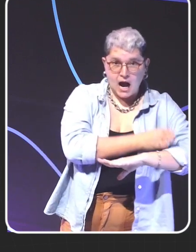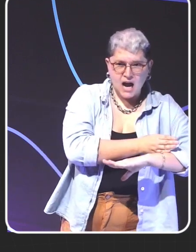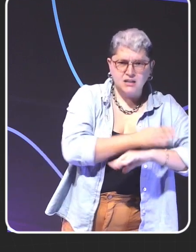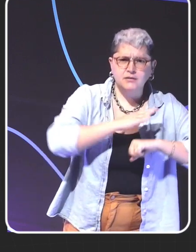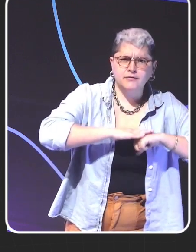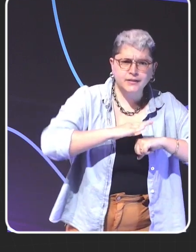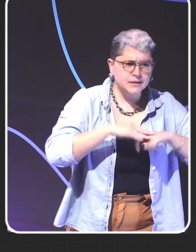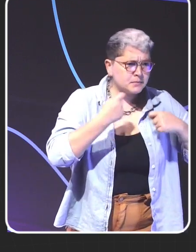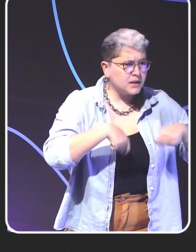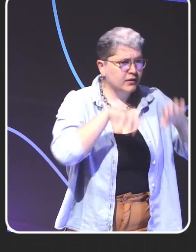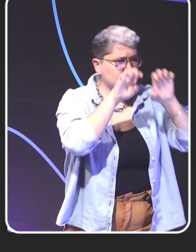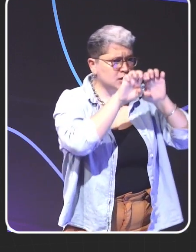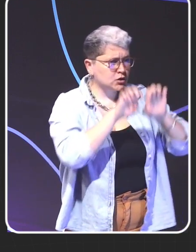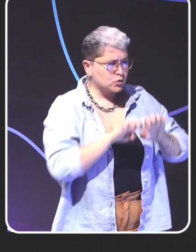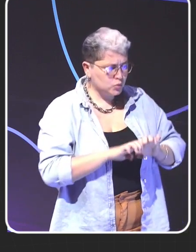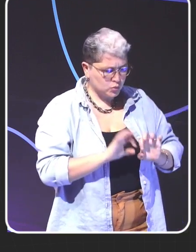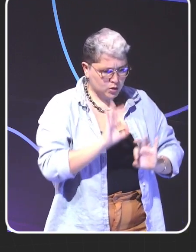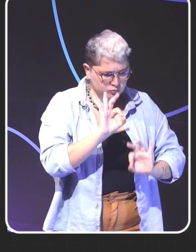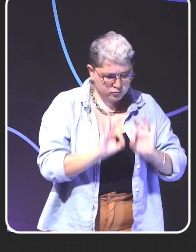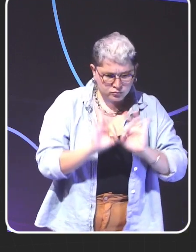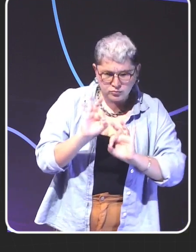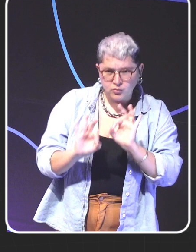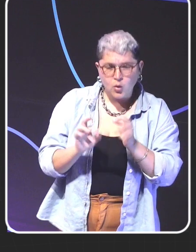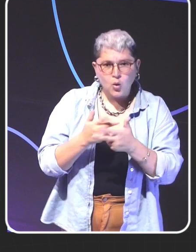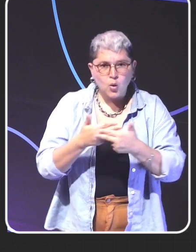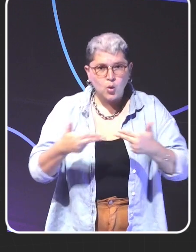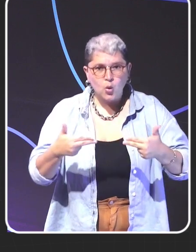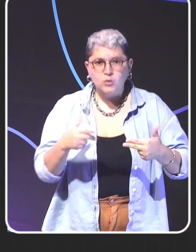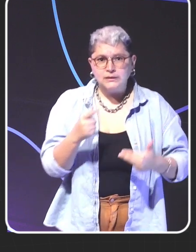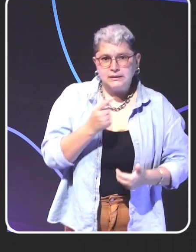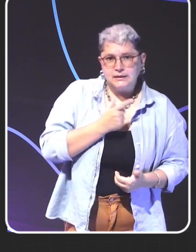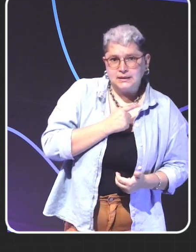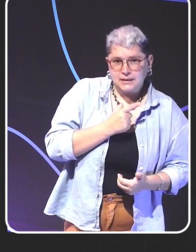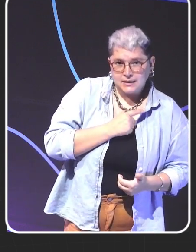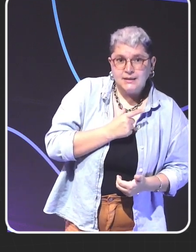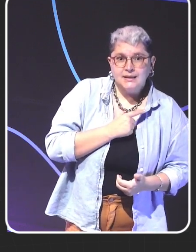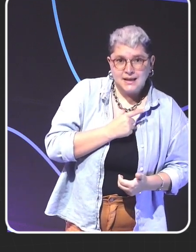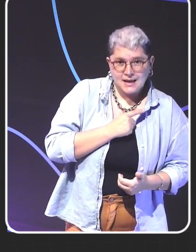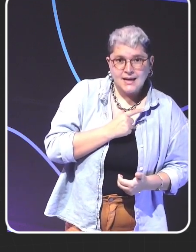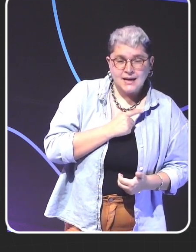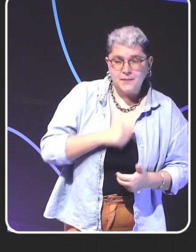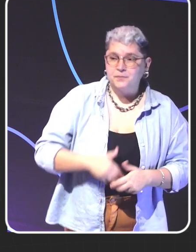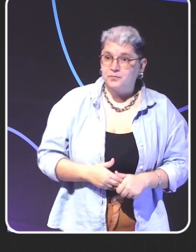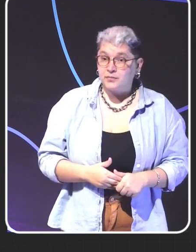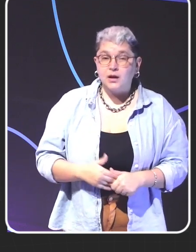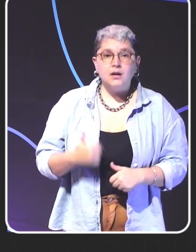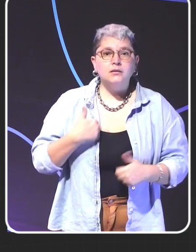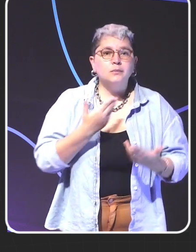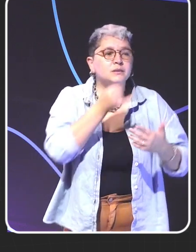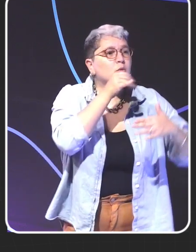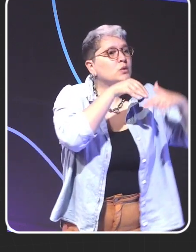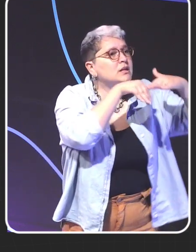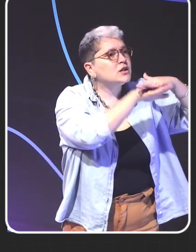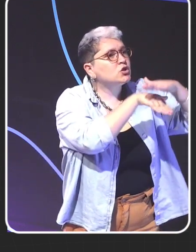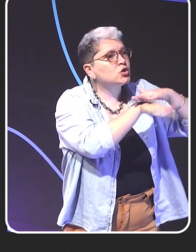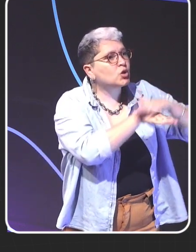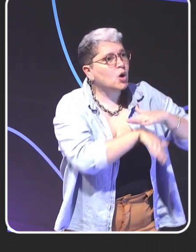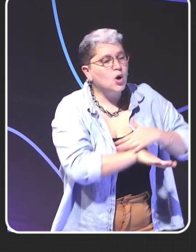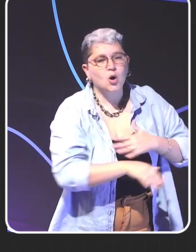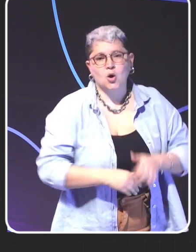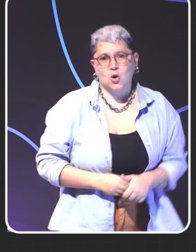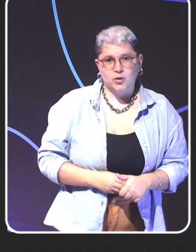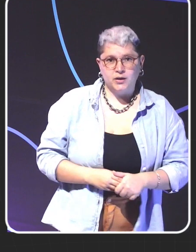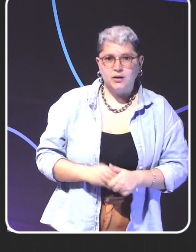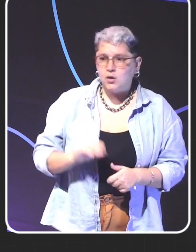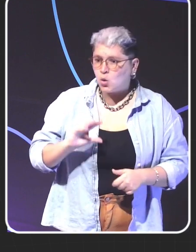um ambiente, de estoque. Muitas vezes, quando a gente aborda sobre produto físico, né? Então, do estoque, de ter